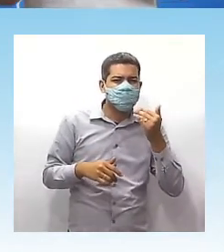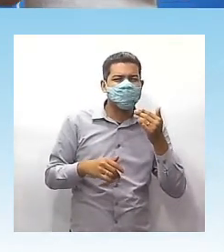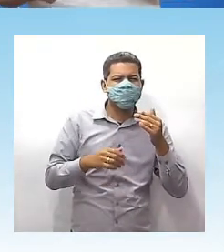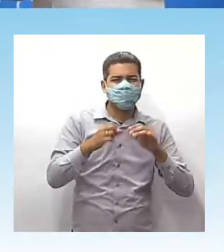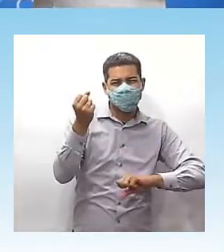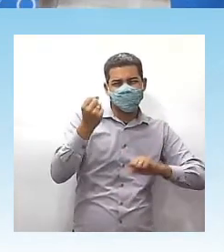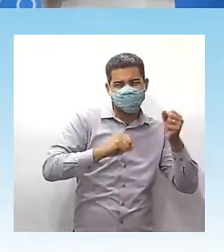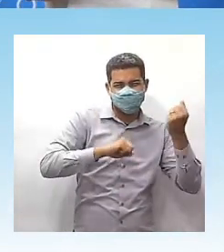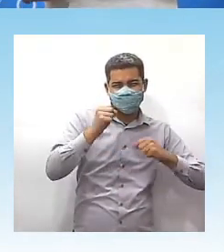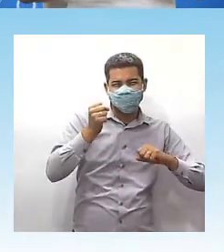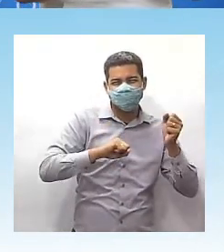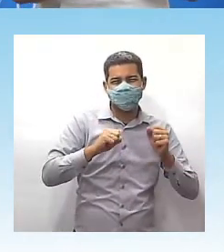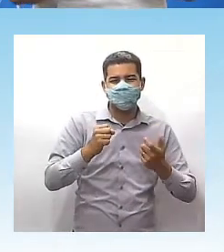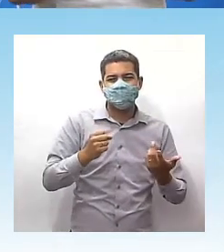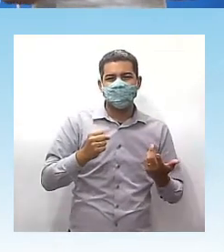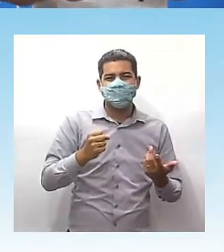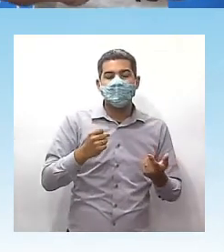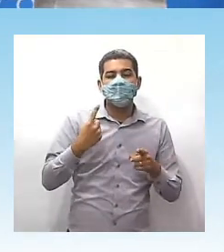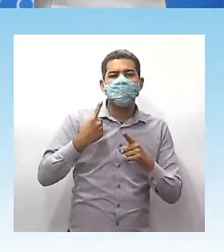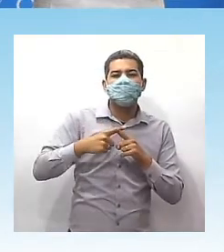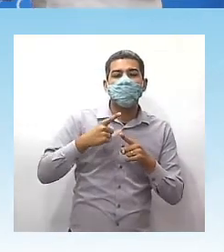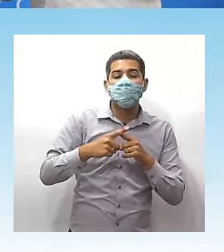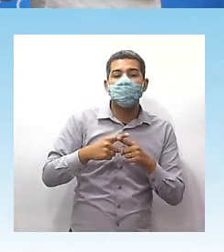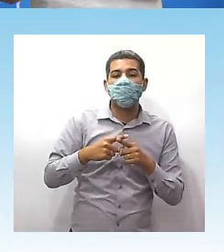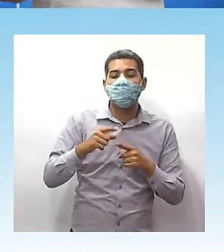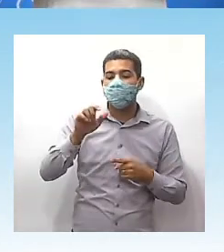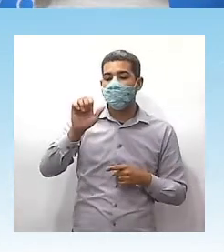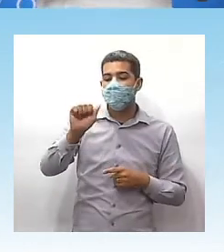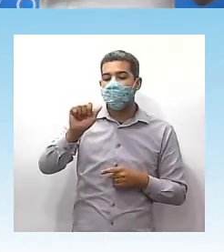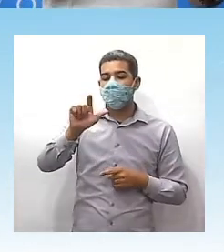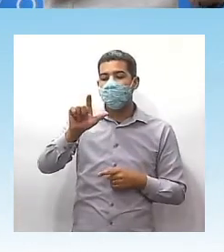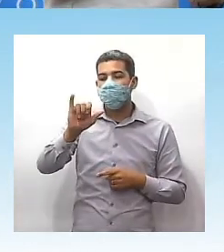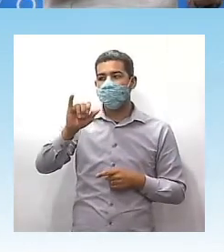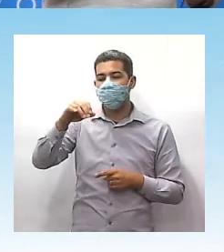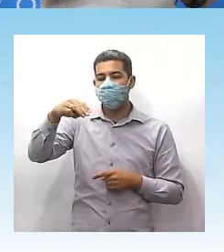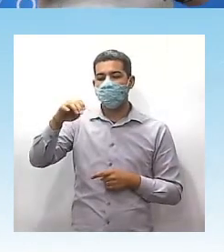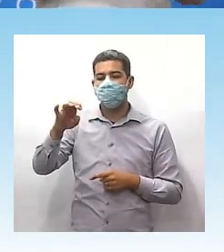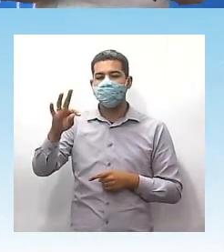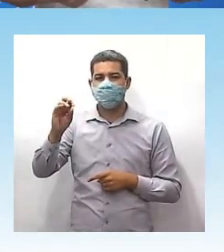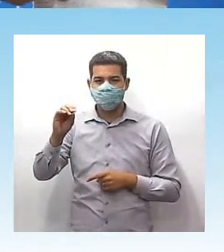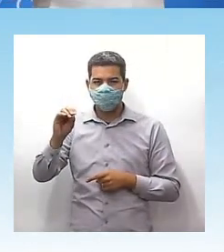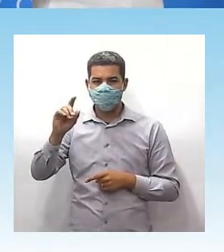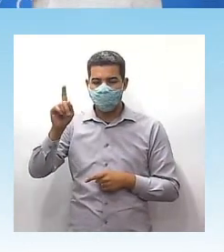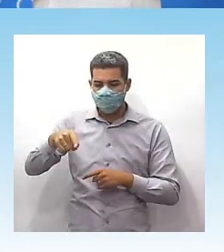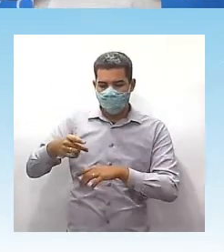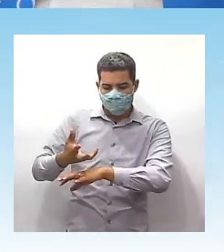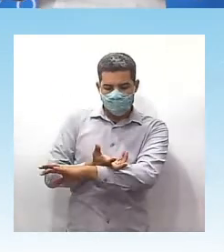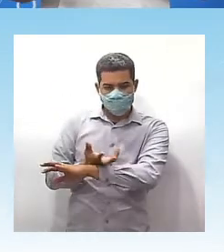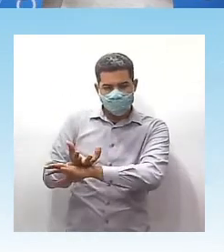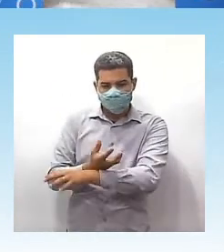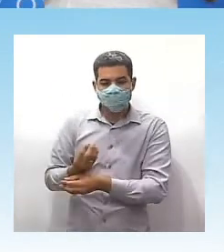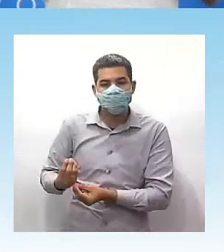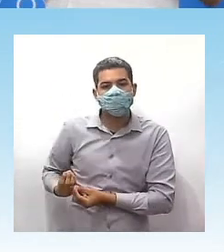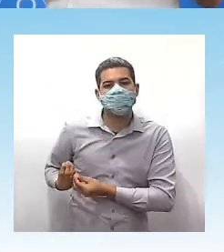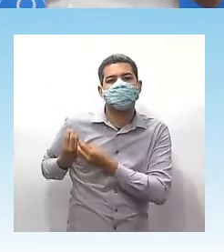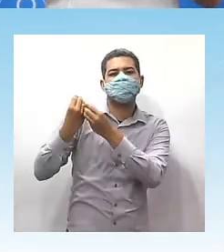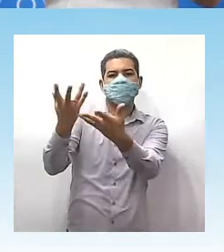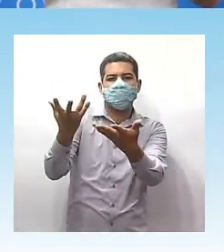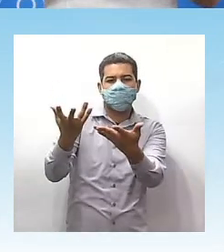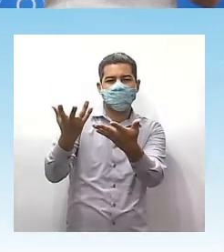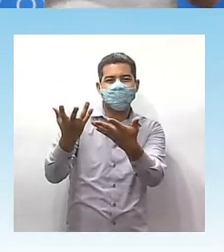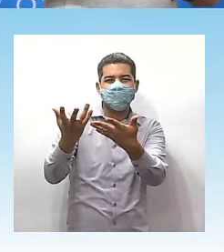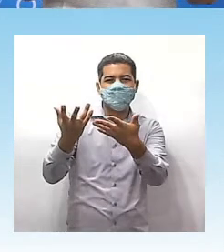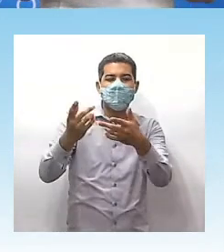alimentos. Alimento é aquilo que a terra dá. Produto alimentício é aquilo que é fabricado, tá? Então se liga aí, quando essa